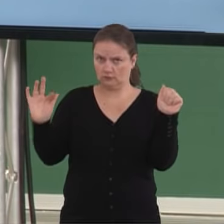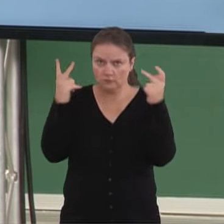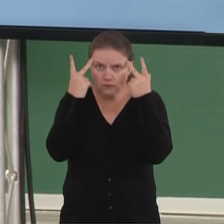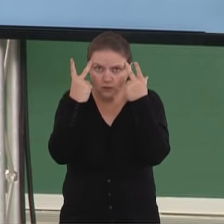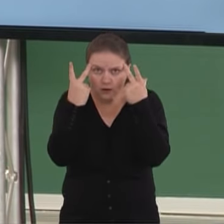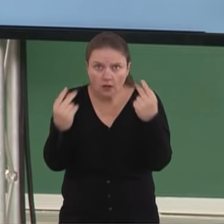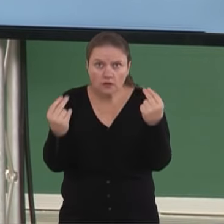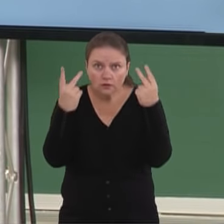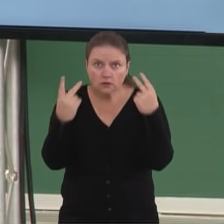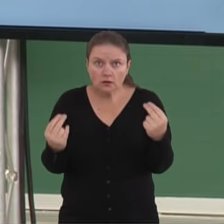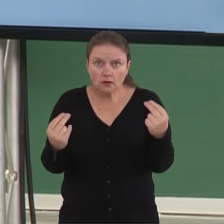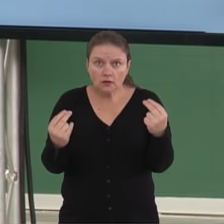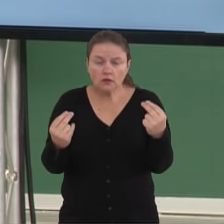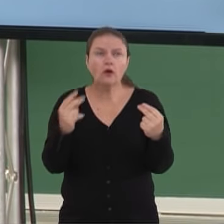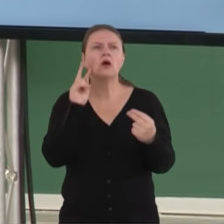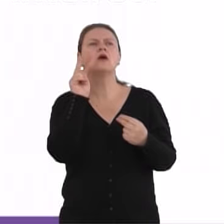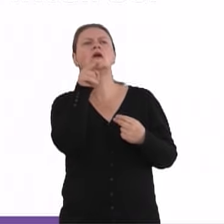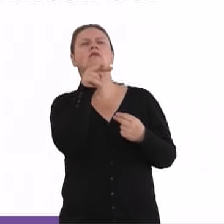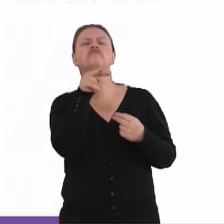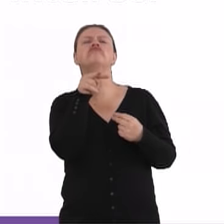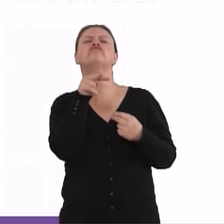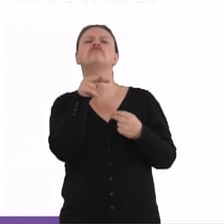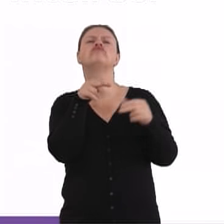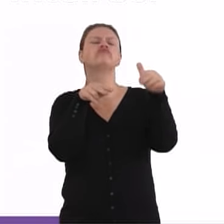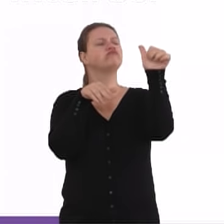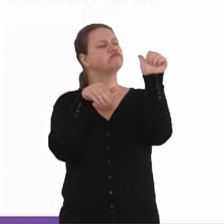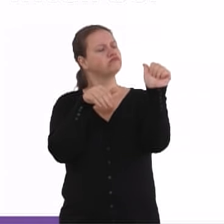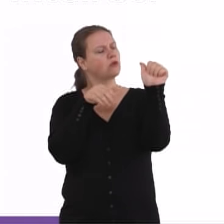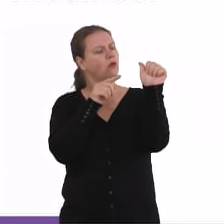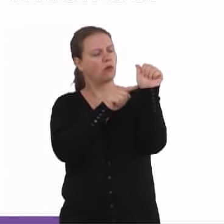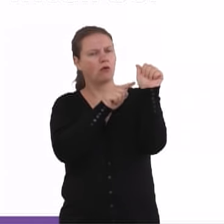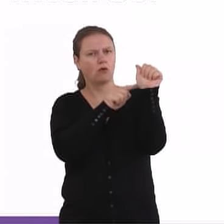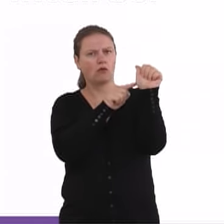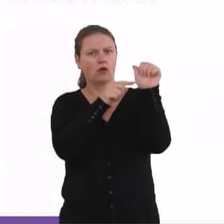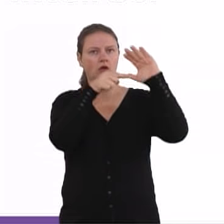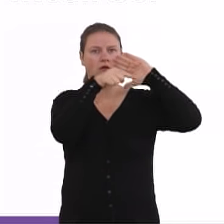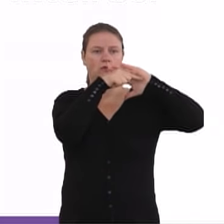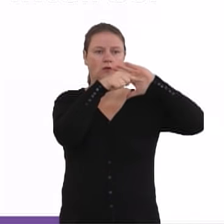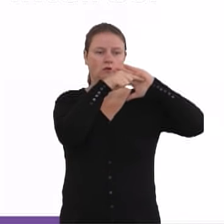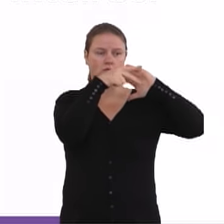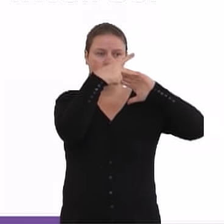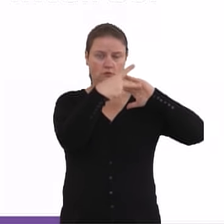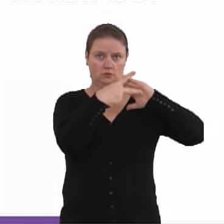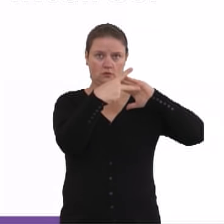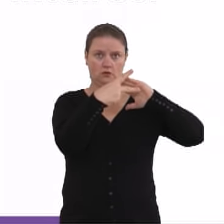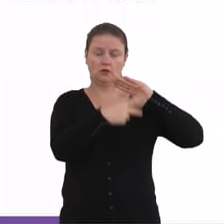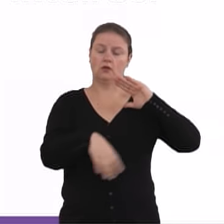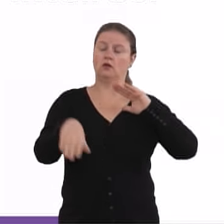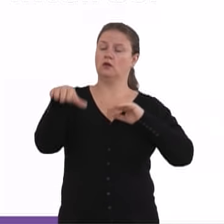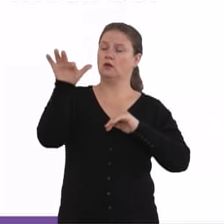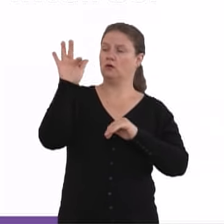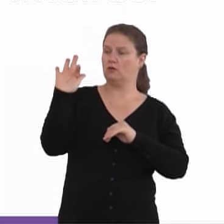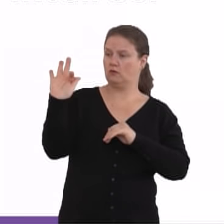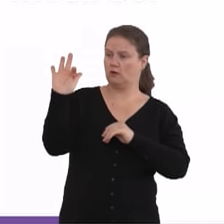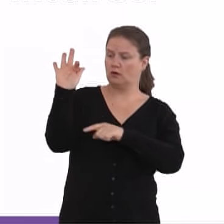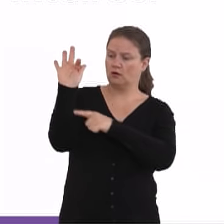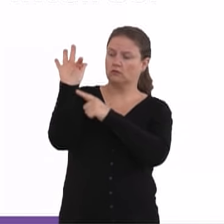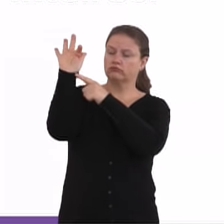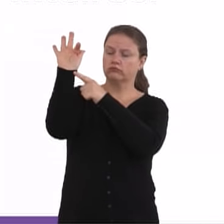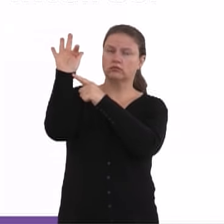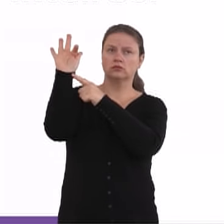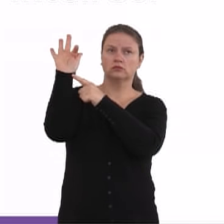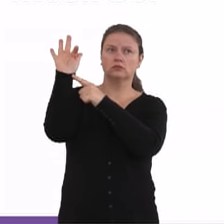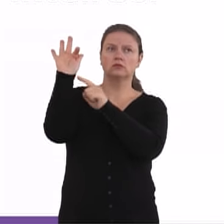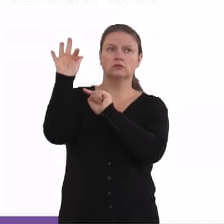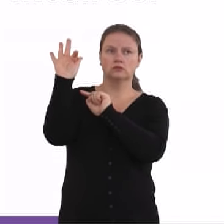naturais? Olha lá, o A está em cima do -2 e o F ele está em cima depois